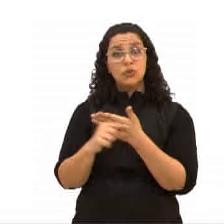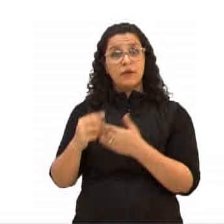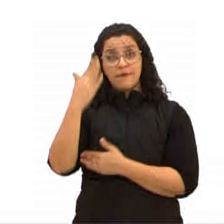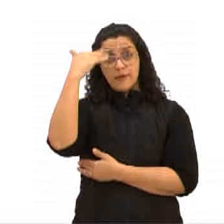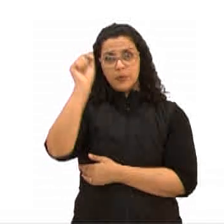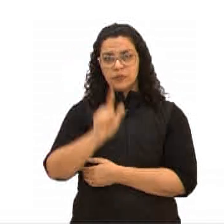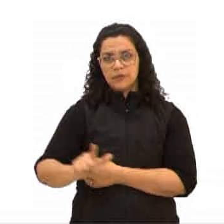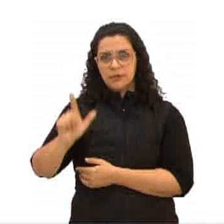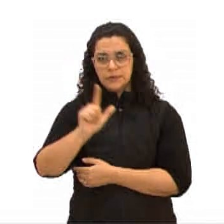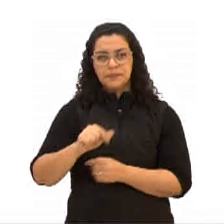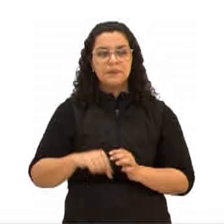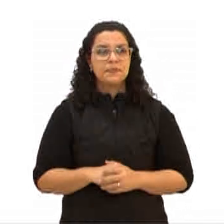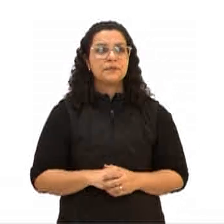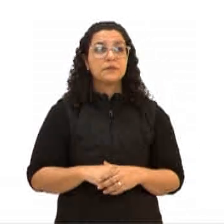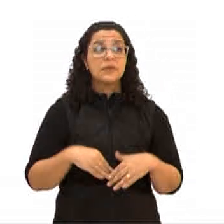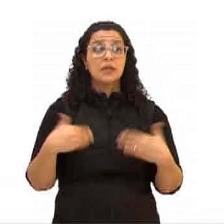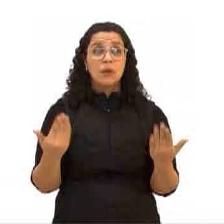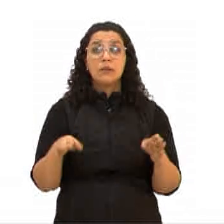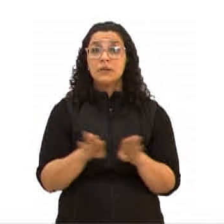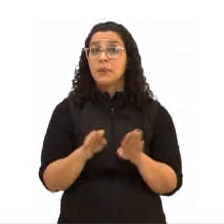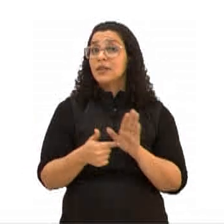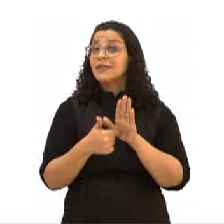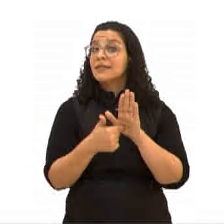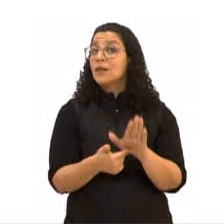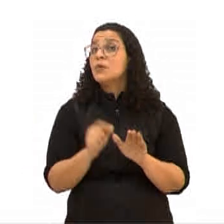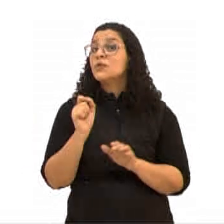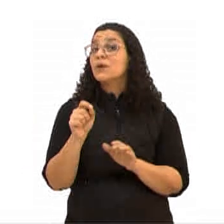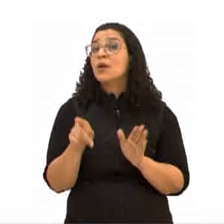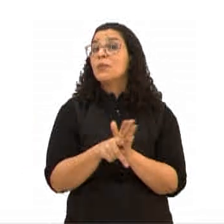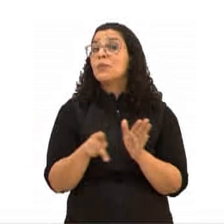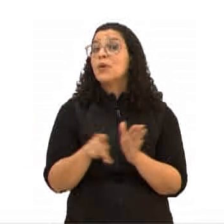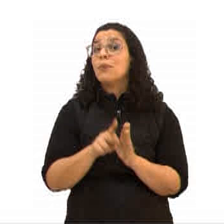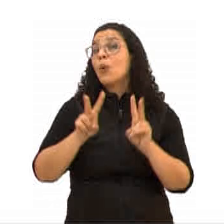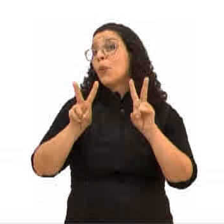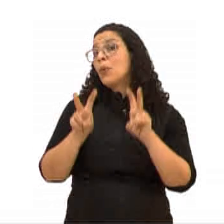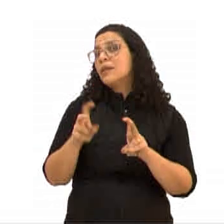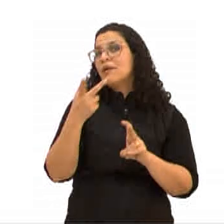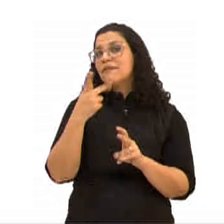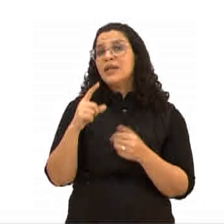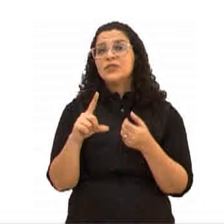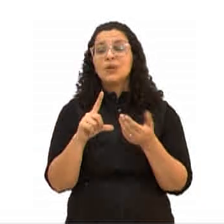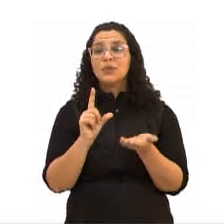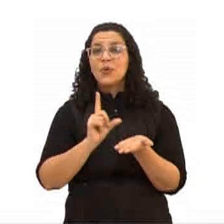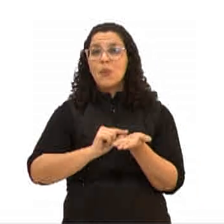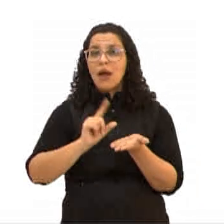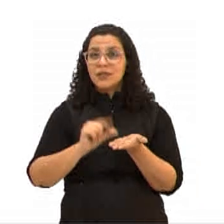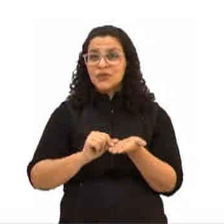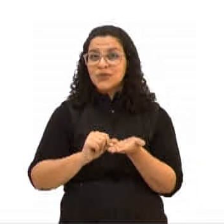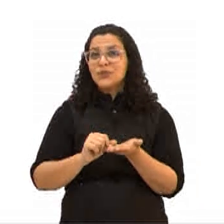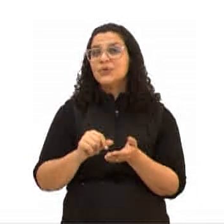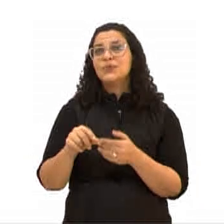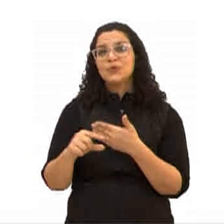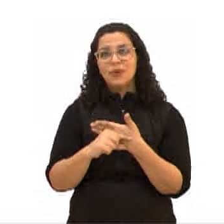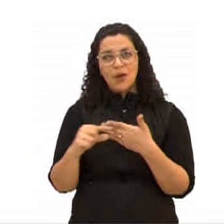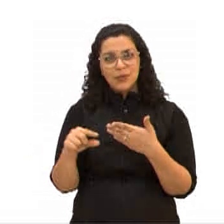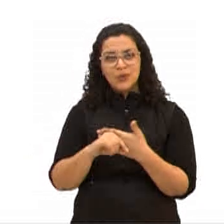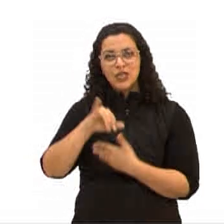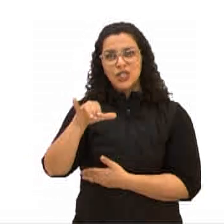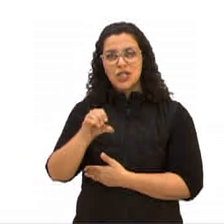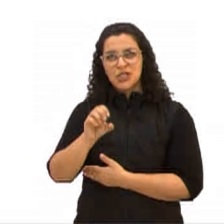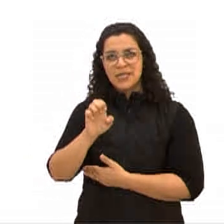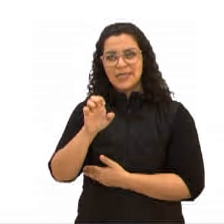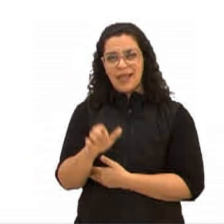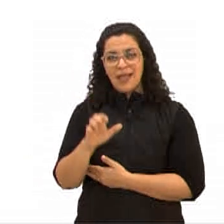literatura. E não revelou o que se tratava do artigo do jornalista e escritor